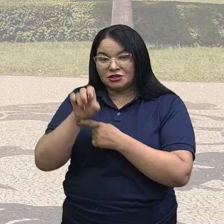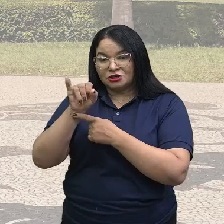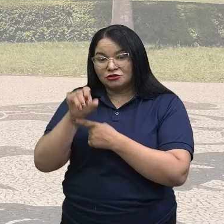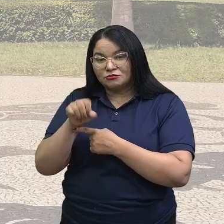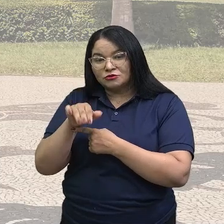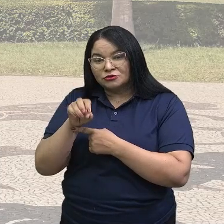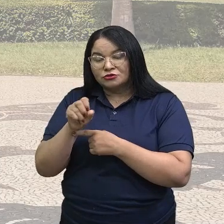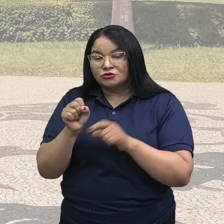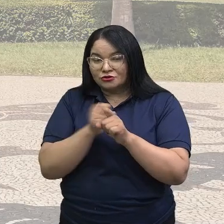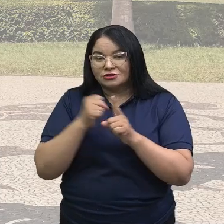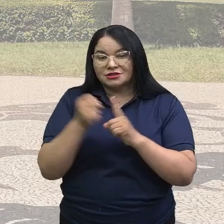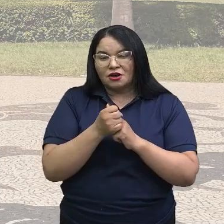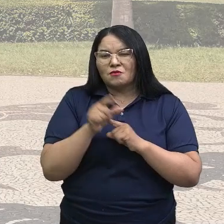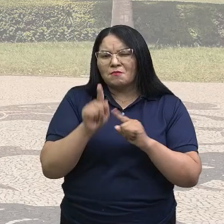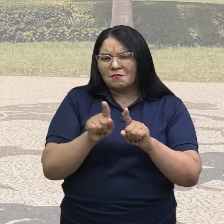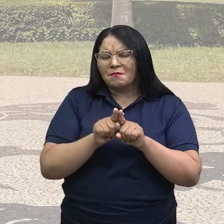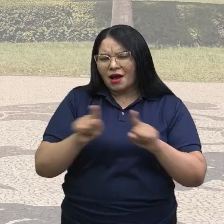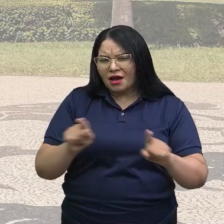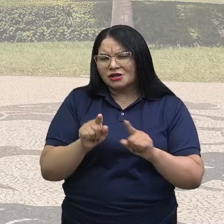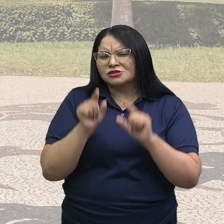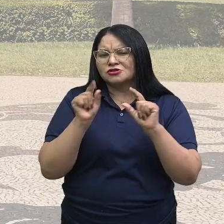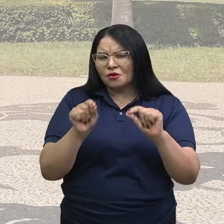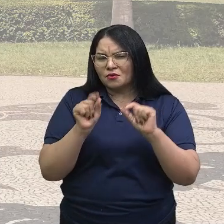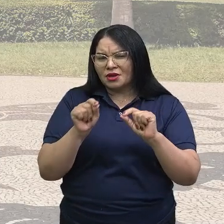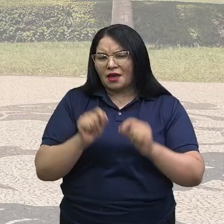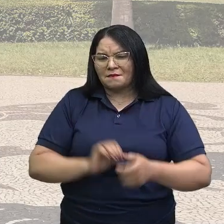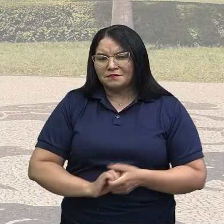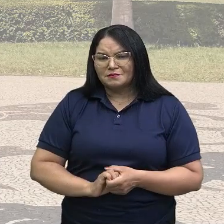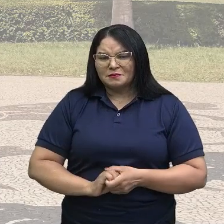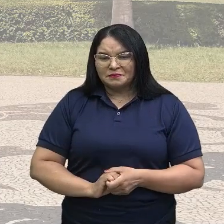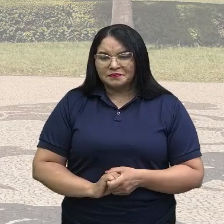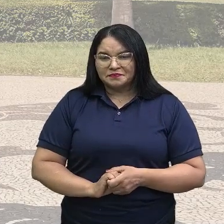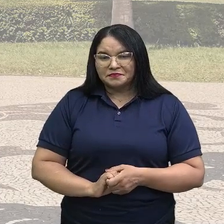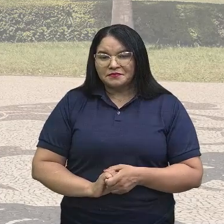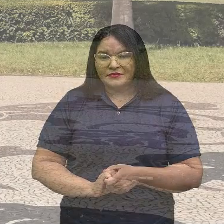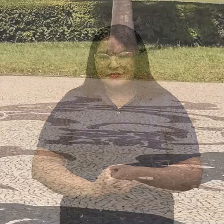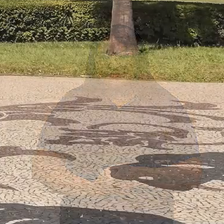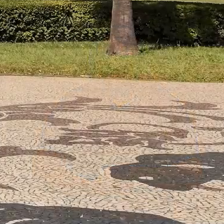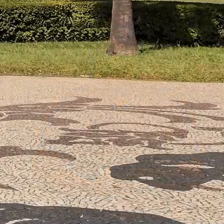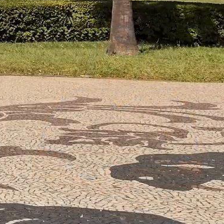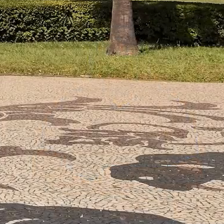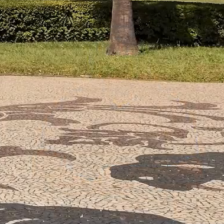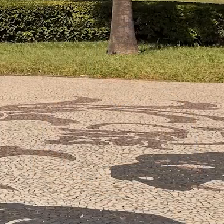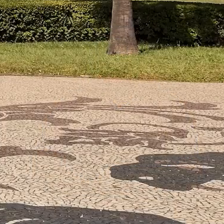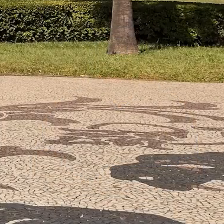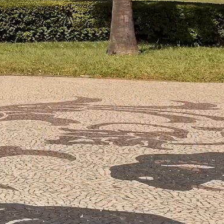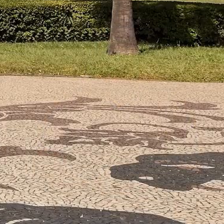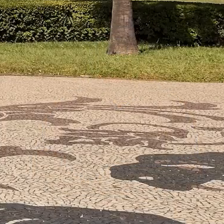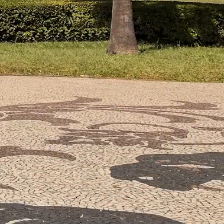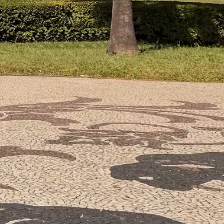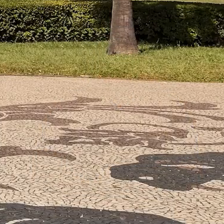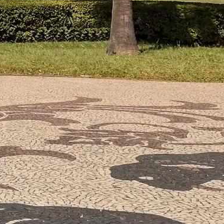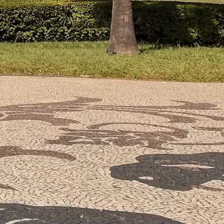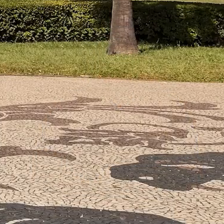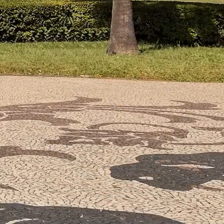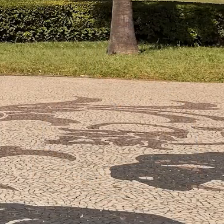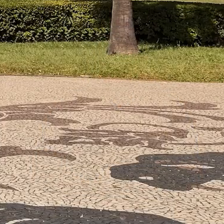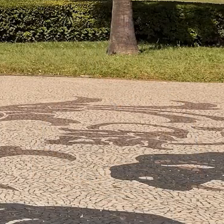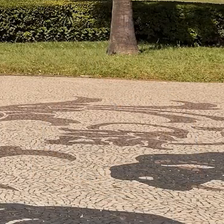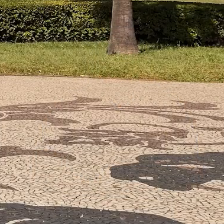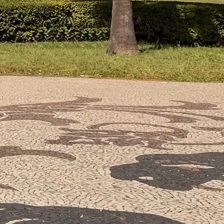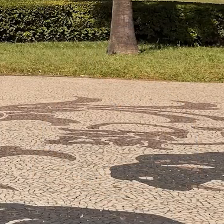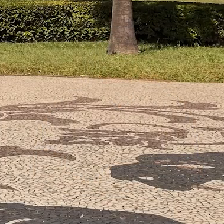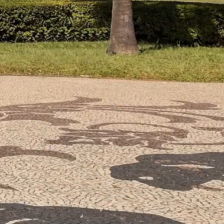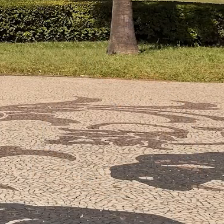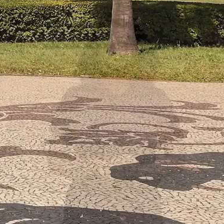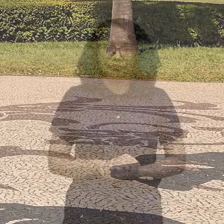é, professor, o darwinismo social? É uma ideia preconceituosa onde as sociedades são ali alencadas